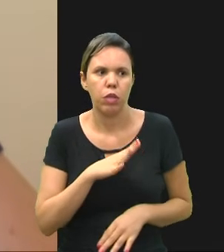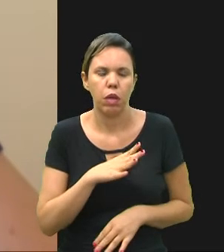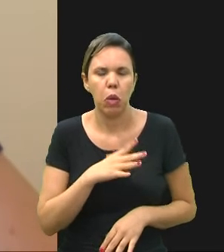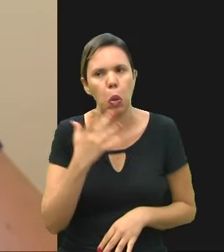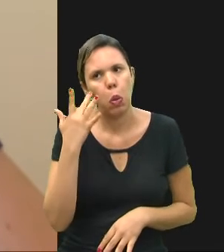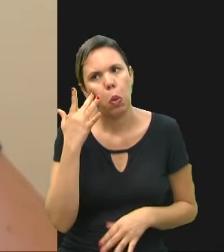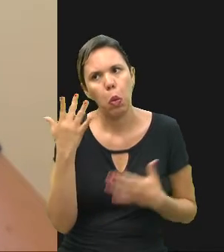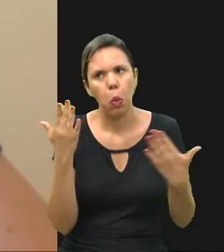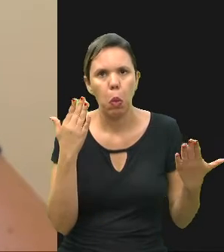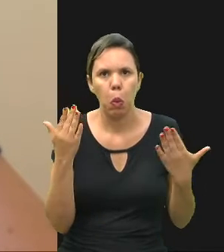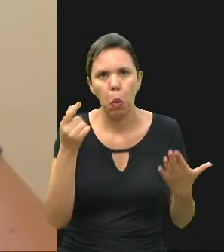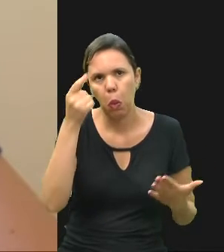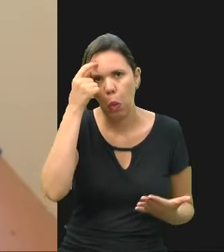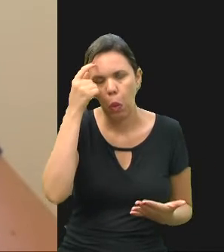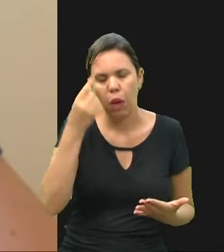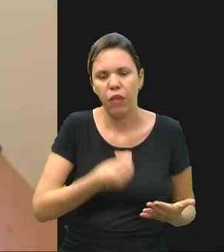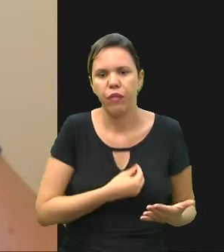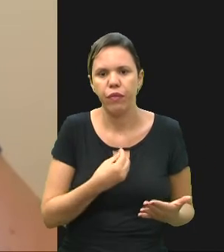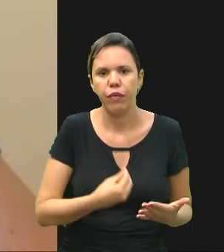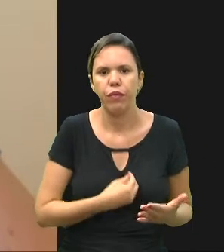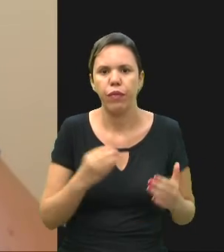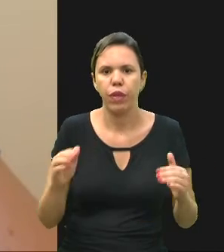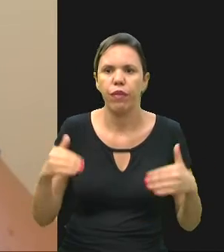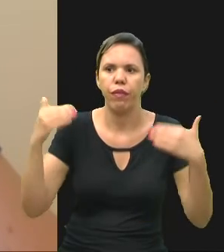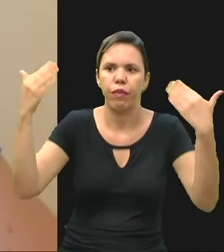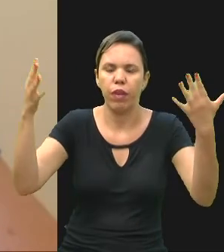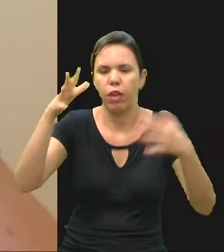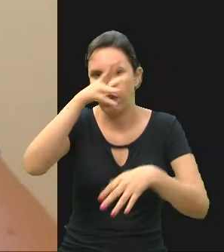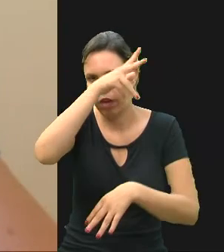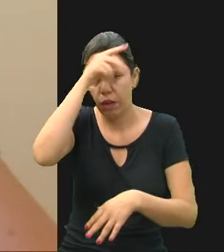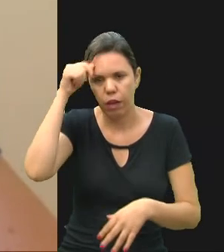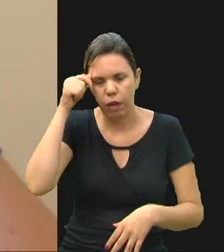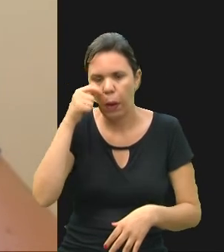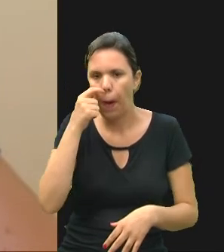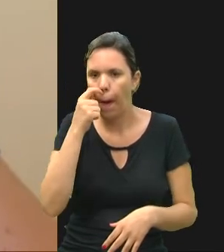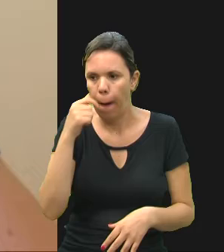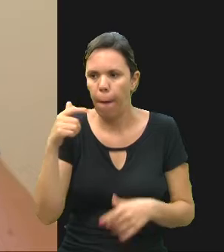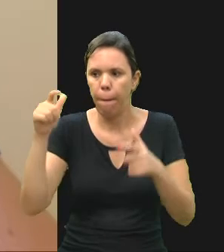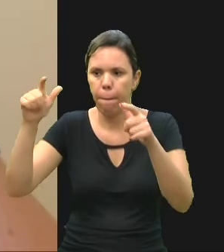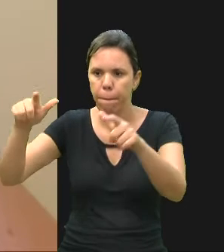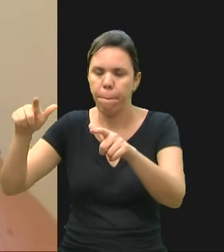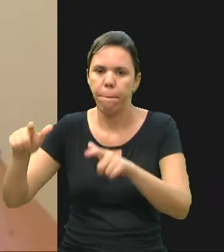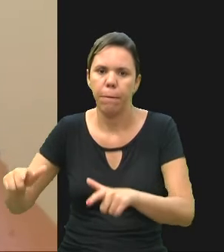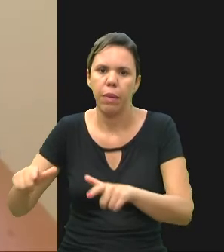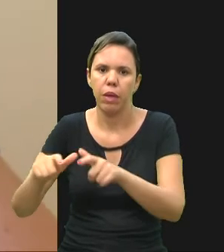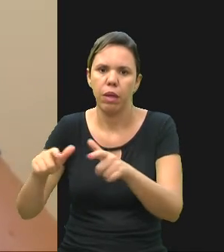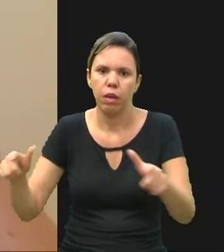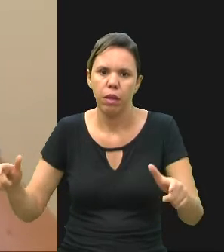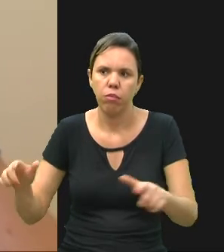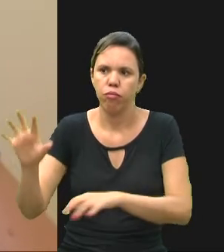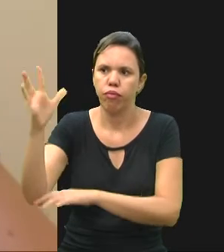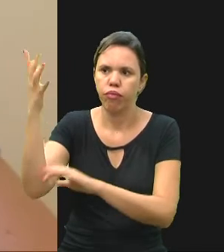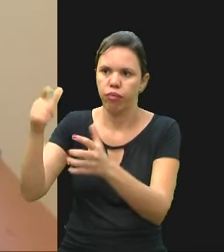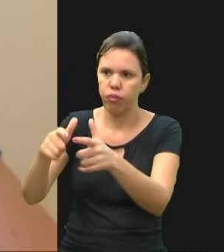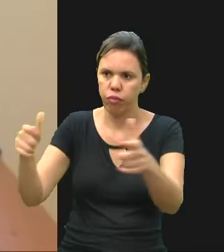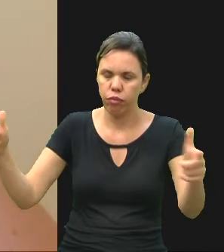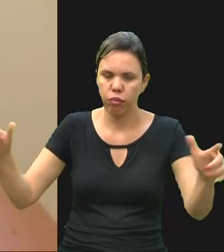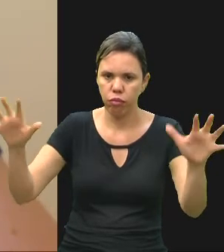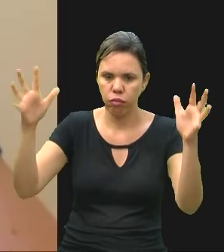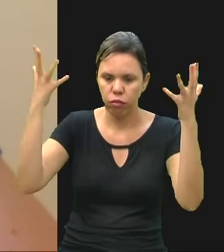gente não tem muito essa noção, mas quem vive, por exemplo, na Amazônia ou em lugares, né, onde predomina ainda a